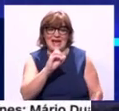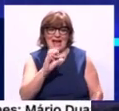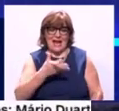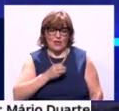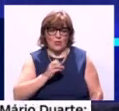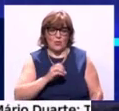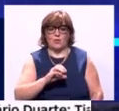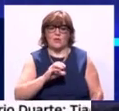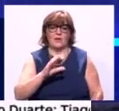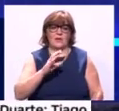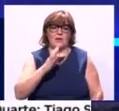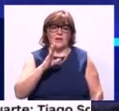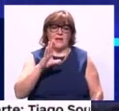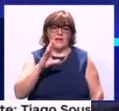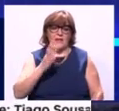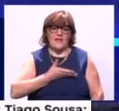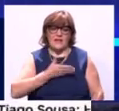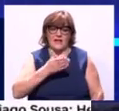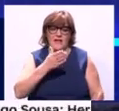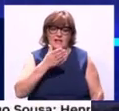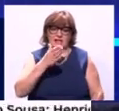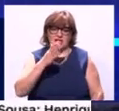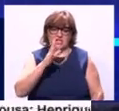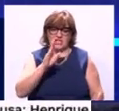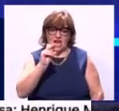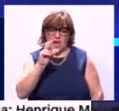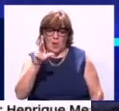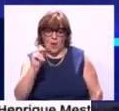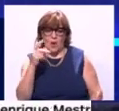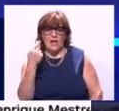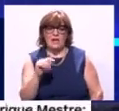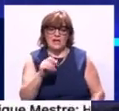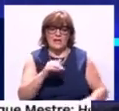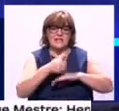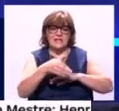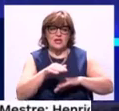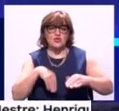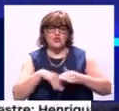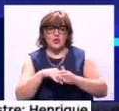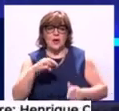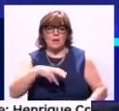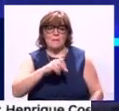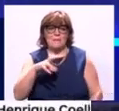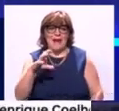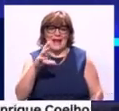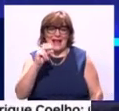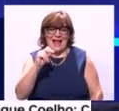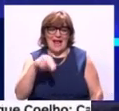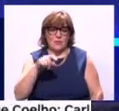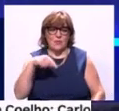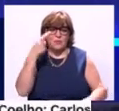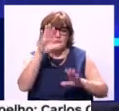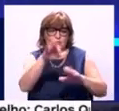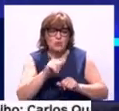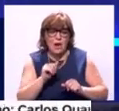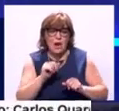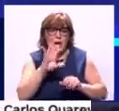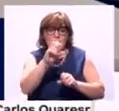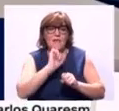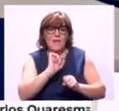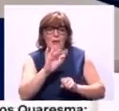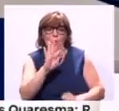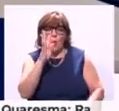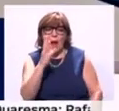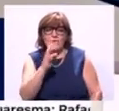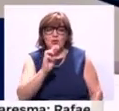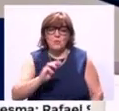Dalot. Fazemos uma contratação, deixamos sair um jogador também a custar, Marcano, e no ano a seguir vamos buscá-lo por 4 milhões, com a idade